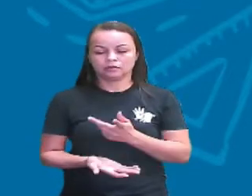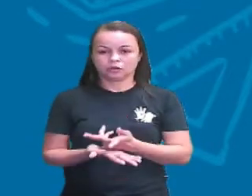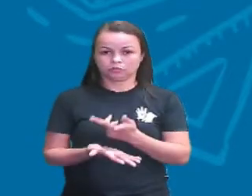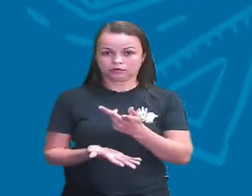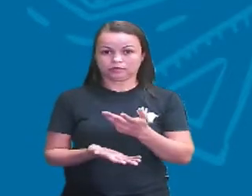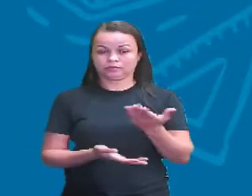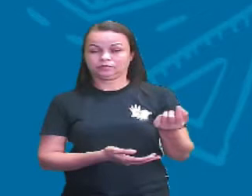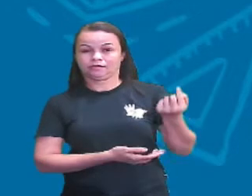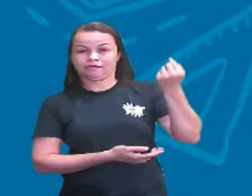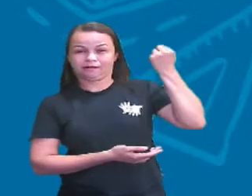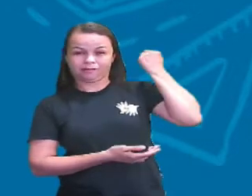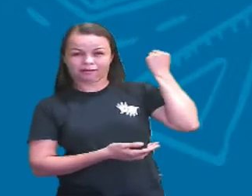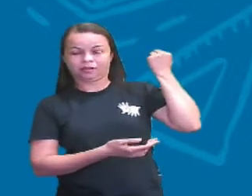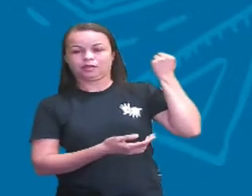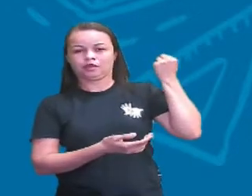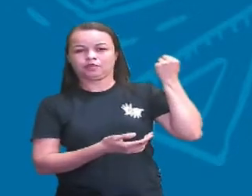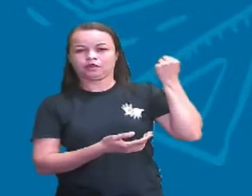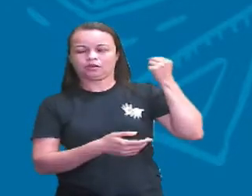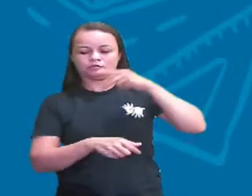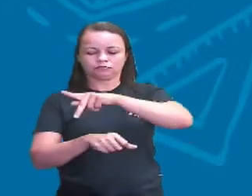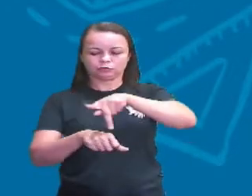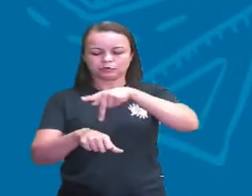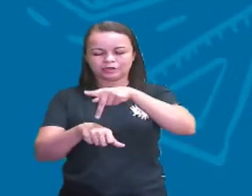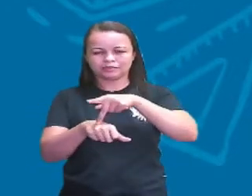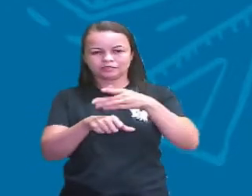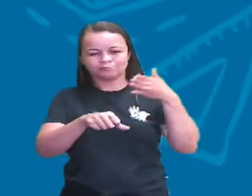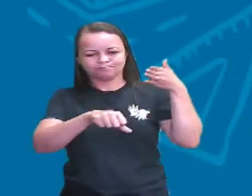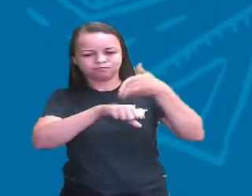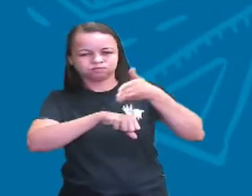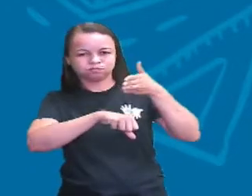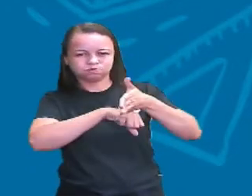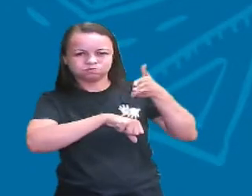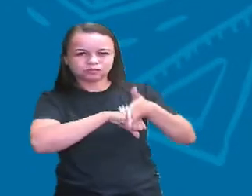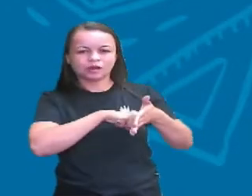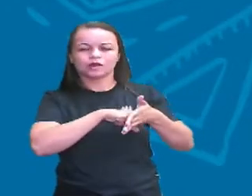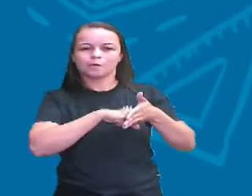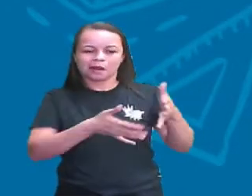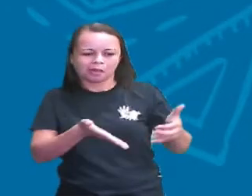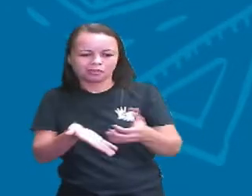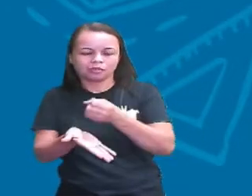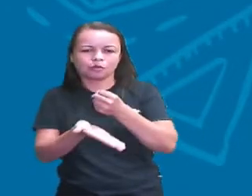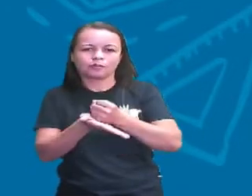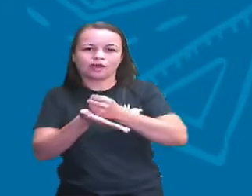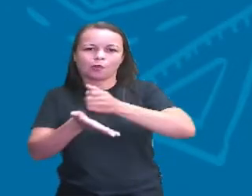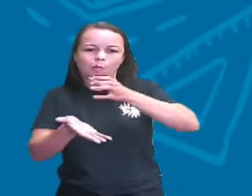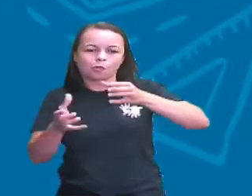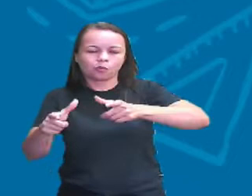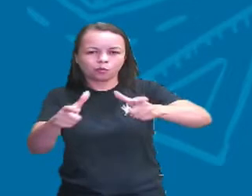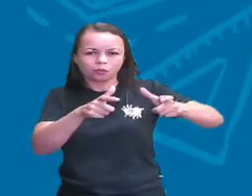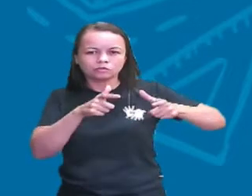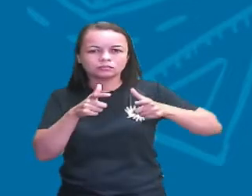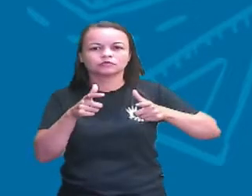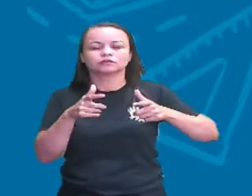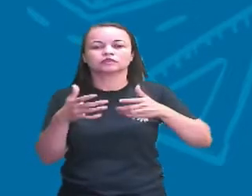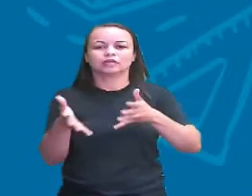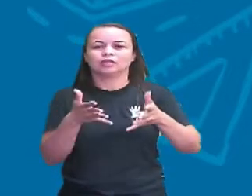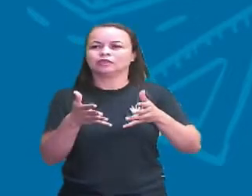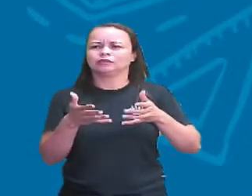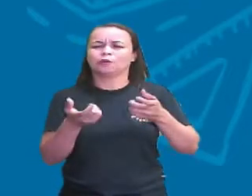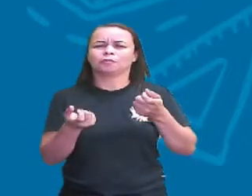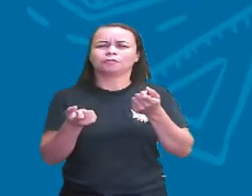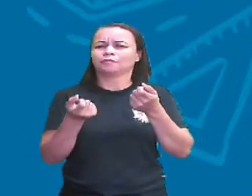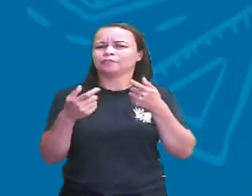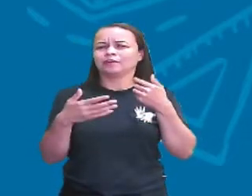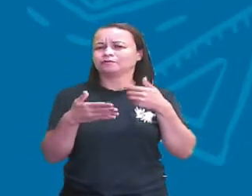época, os países que invadiam para dominar essas regiões, eles não estavam interessados nessas diferenças